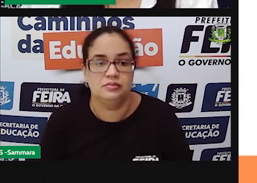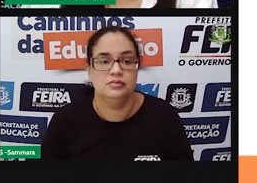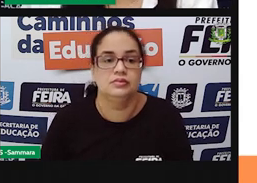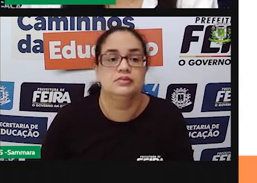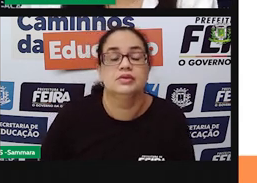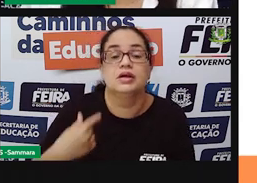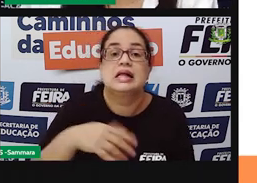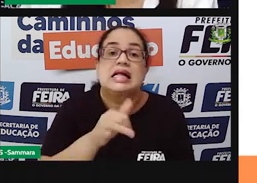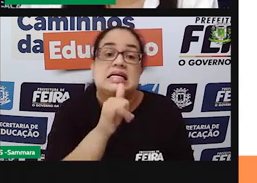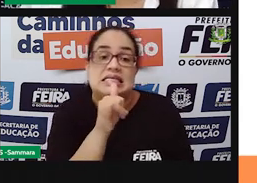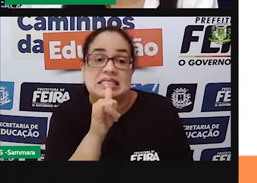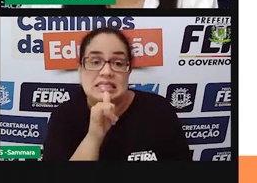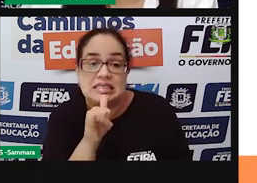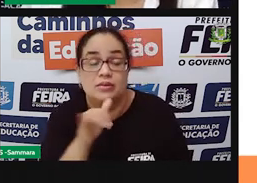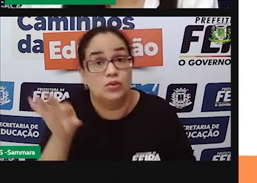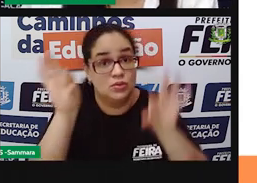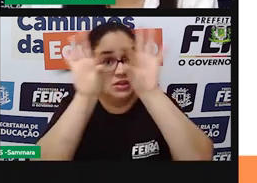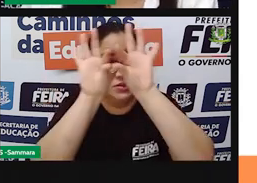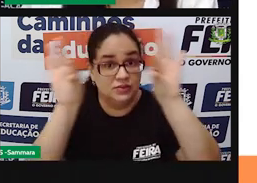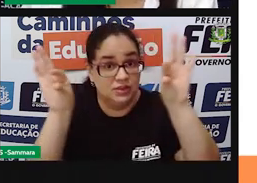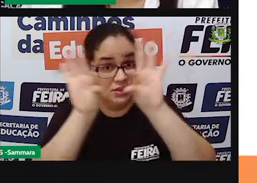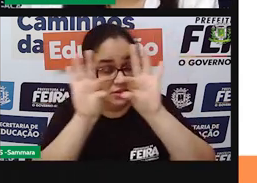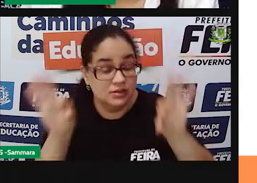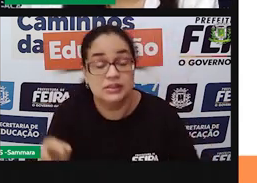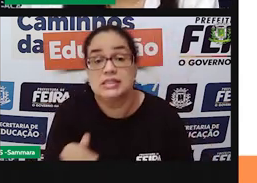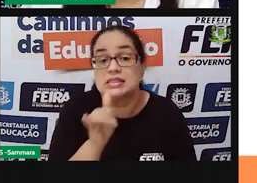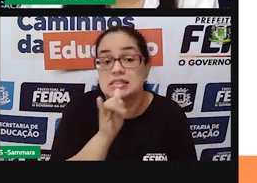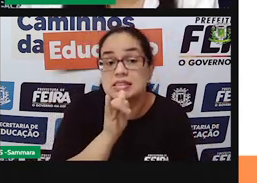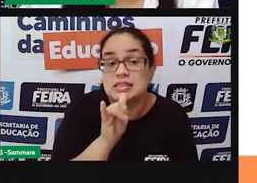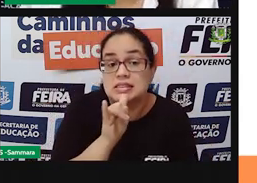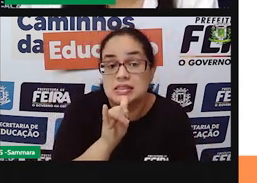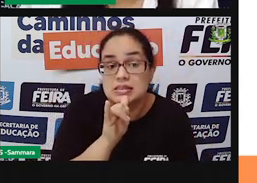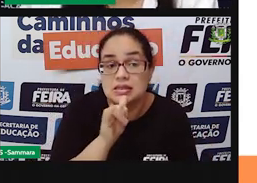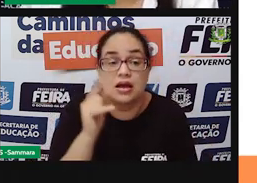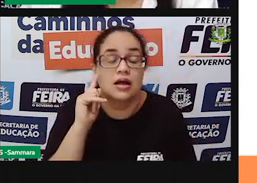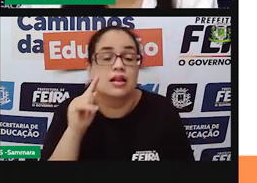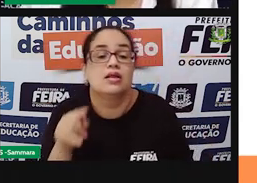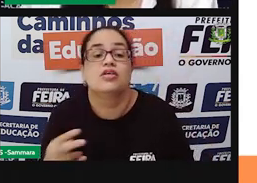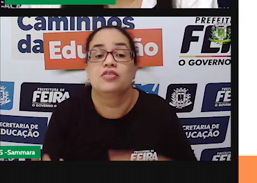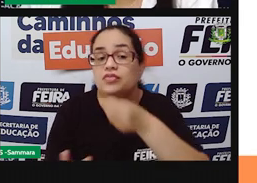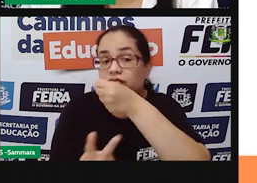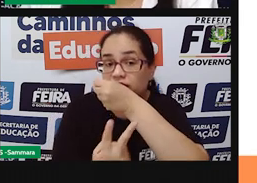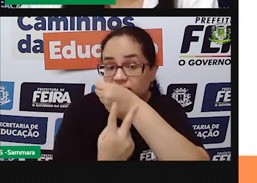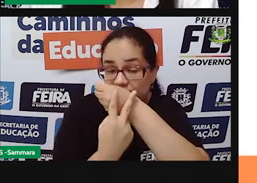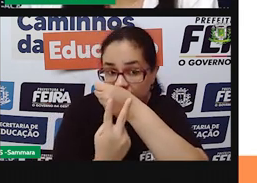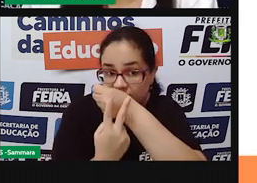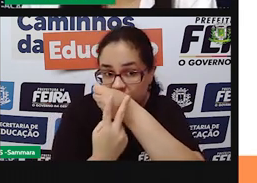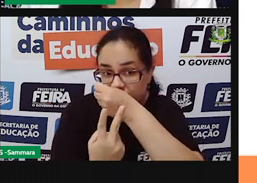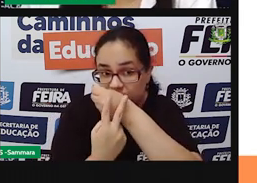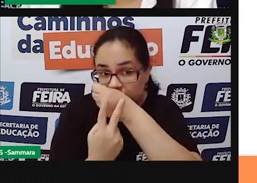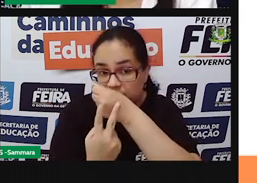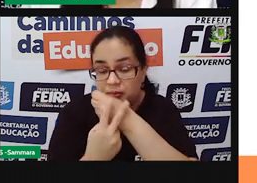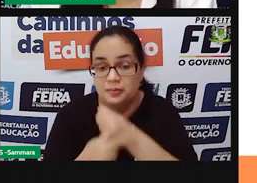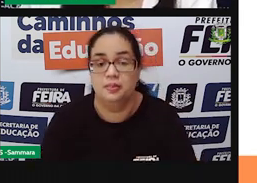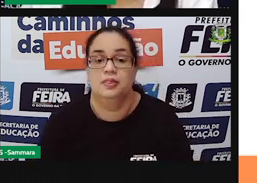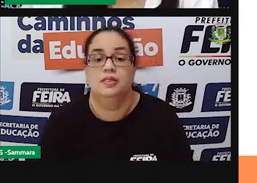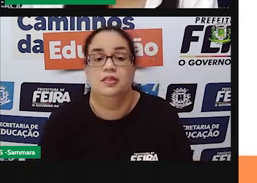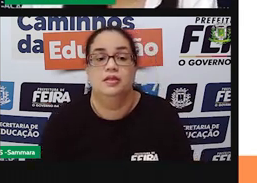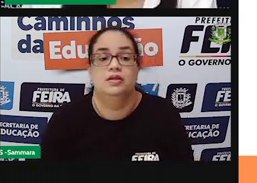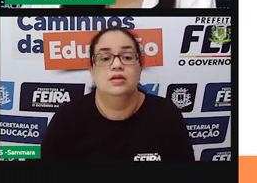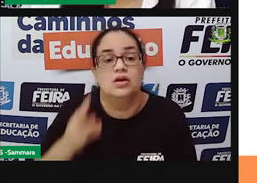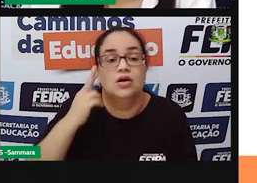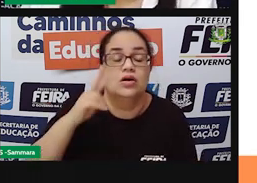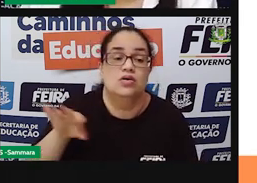Então, vamos ver aí em algumas frases, né, exemplos desses mesmos verbos conjugados aí dentro das frases, de uma